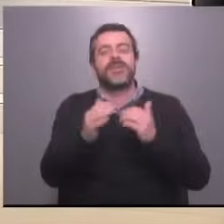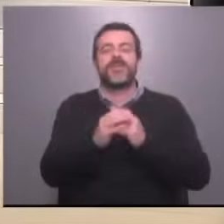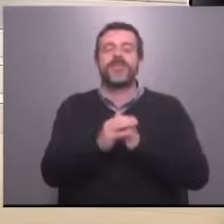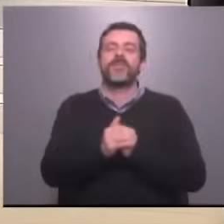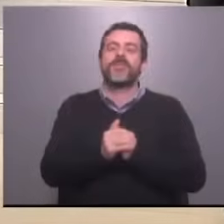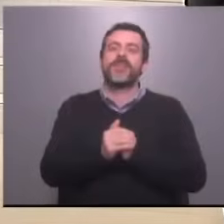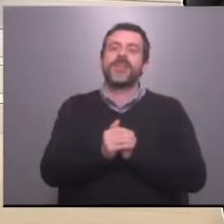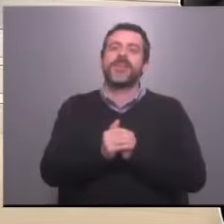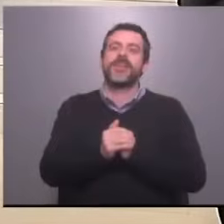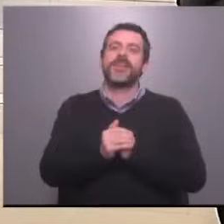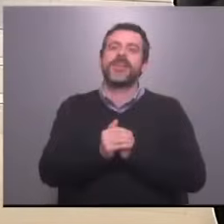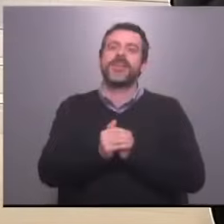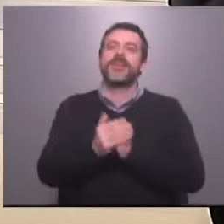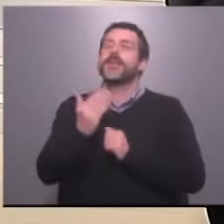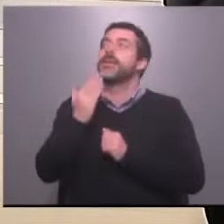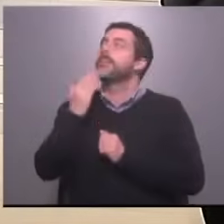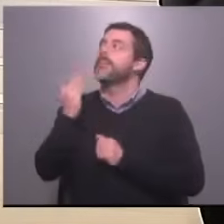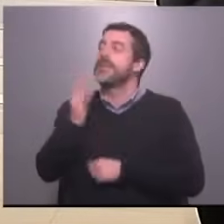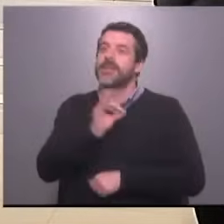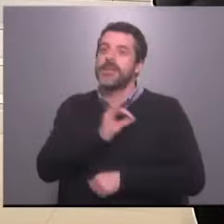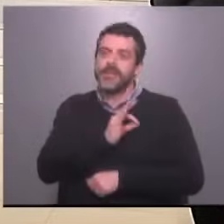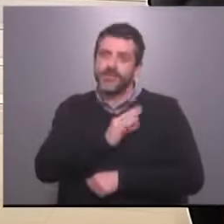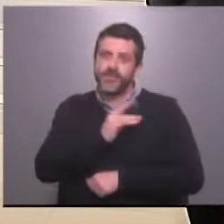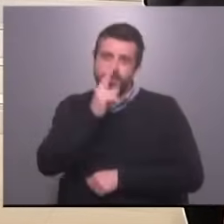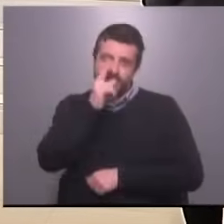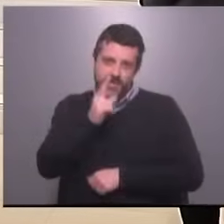bem? Então vamos então